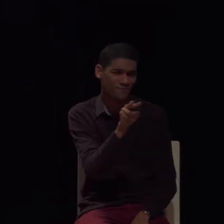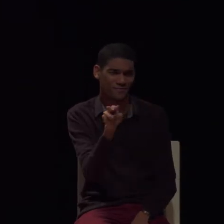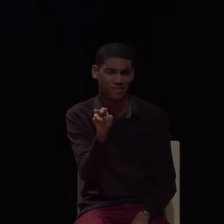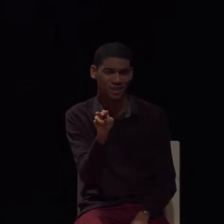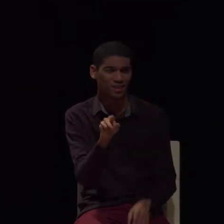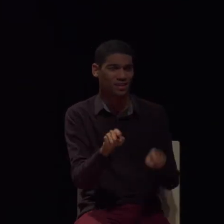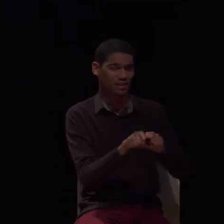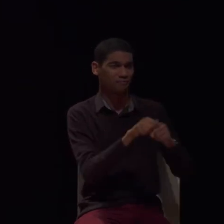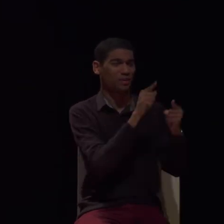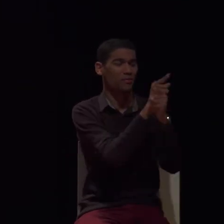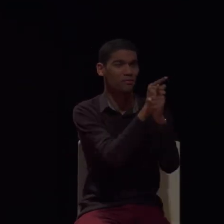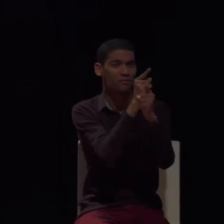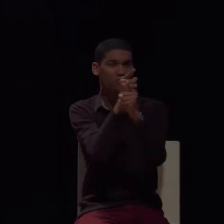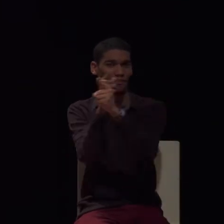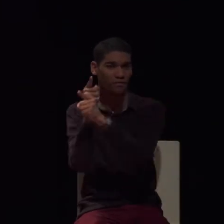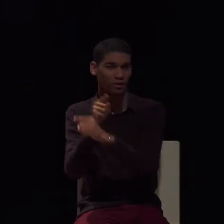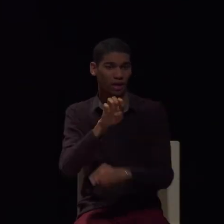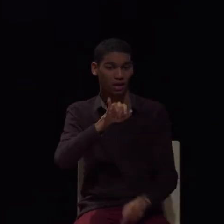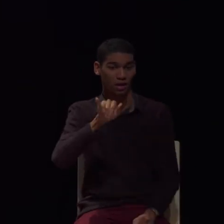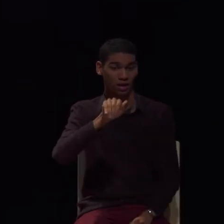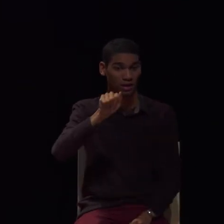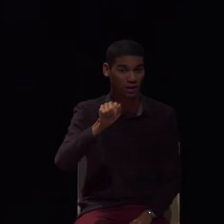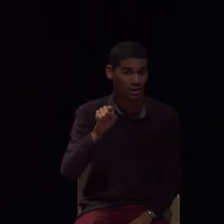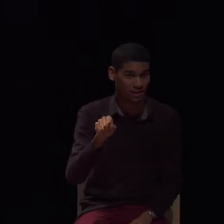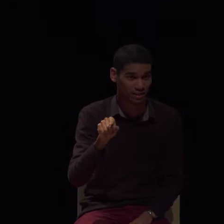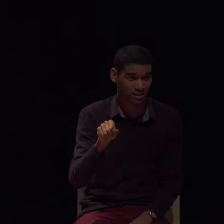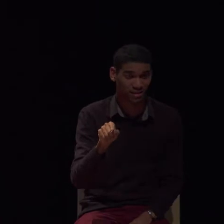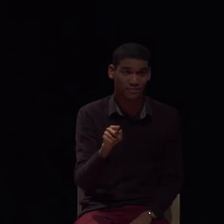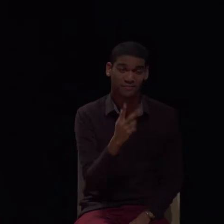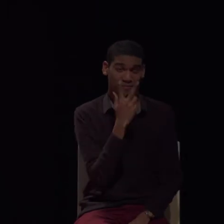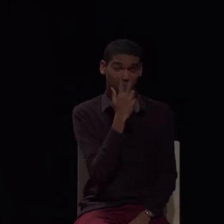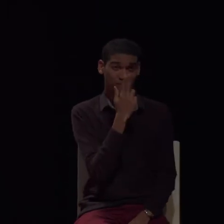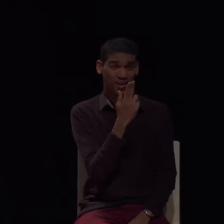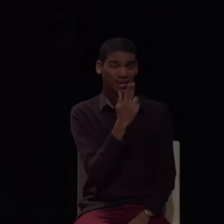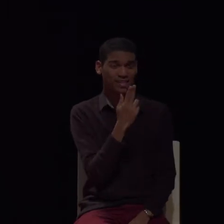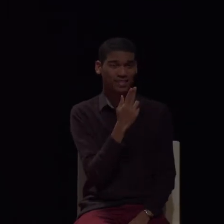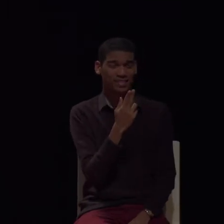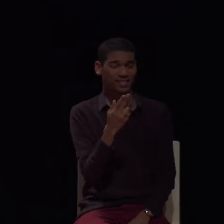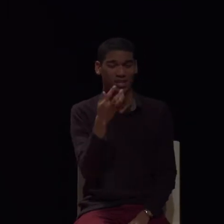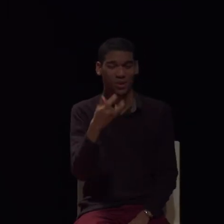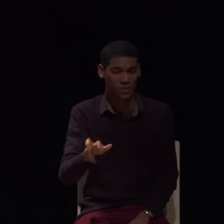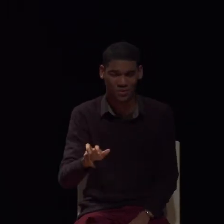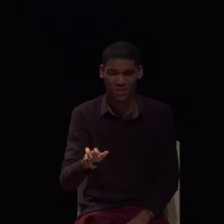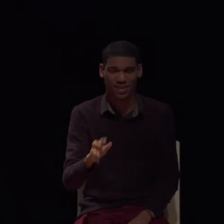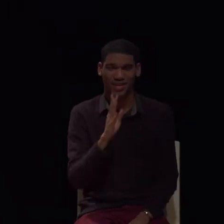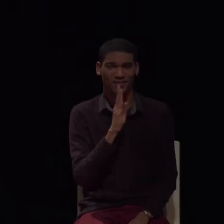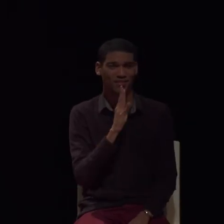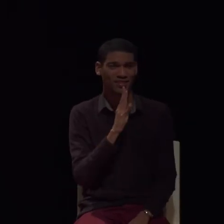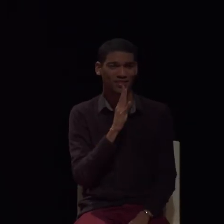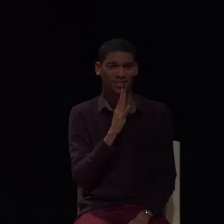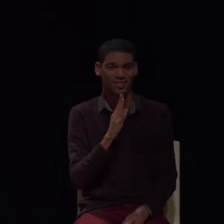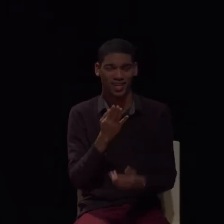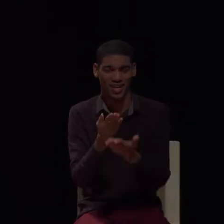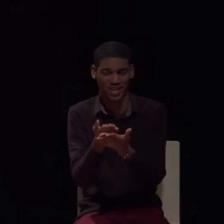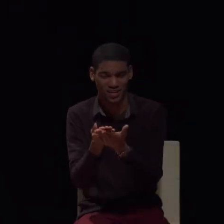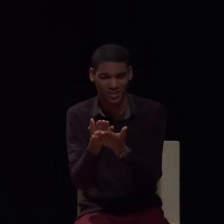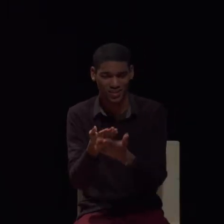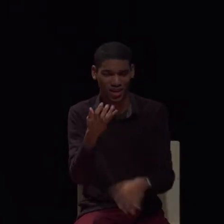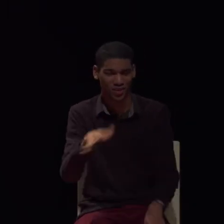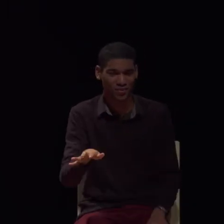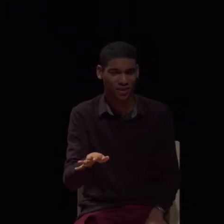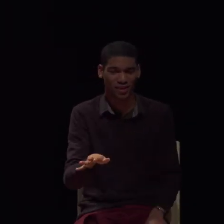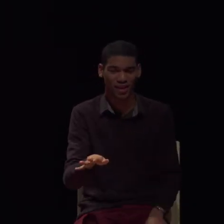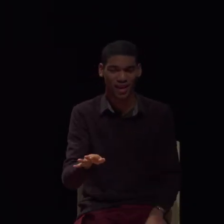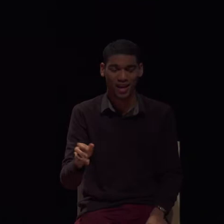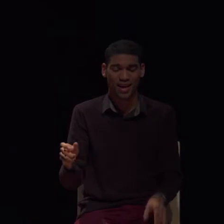na educação de jovens e adultos a negação do conhecimento dos estudantes e que são os estudantes negros